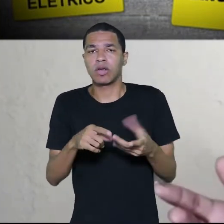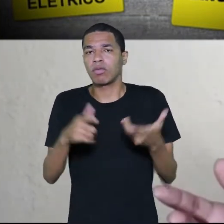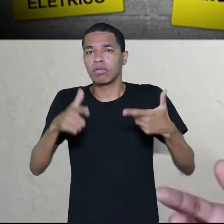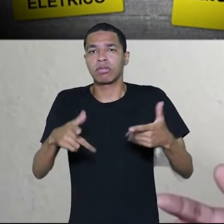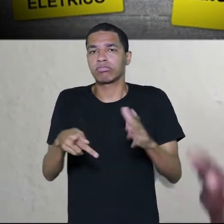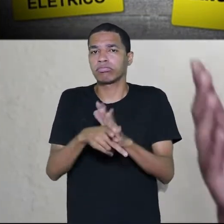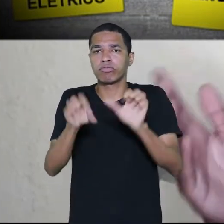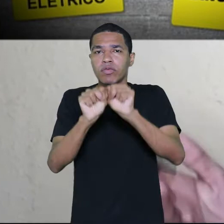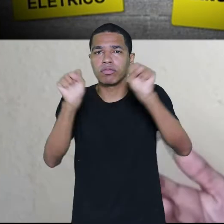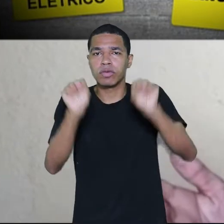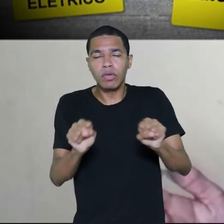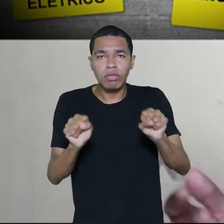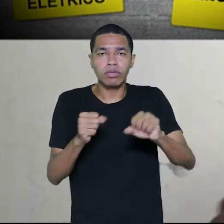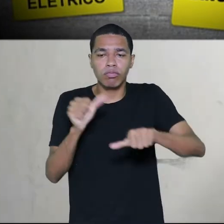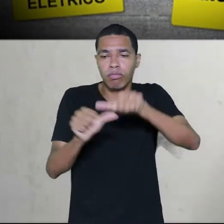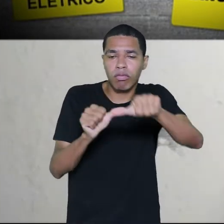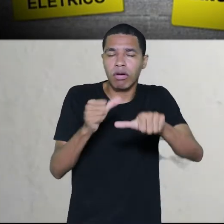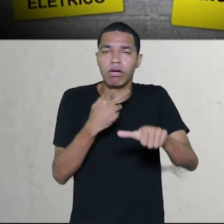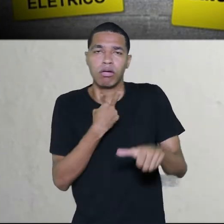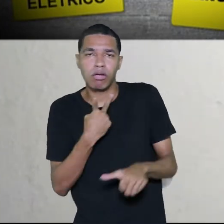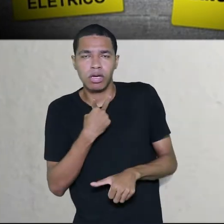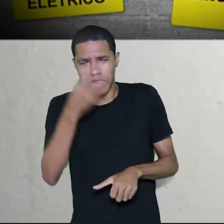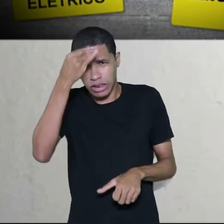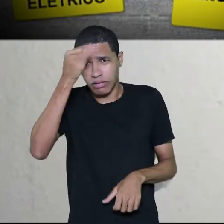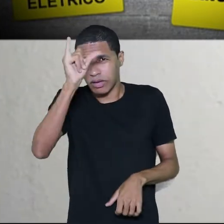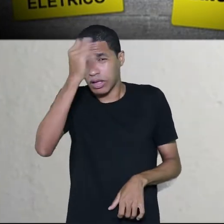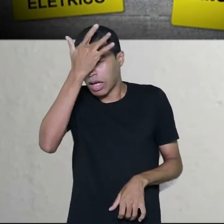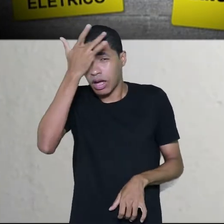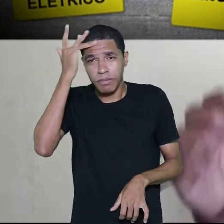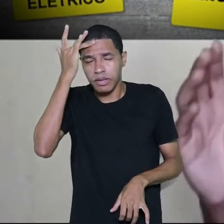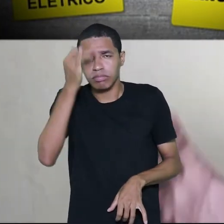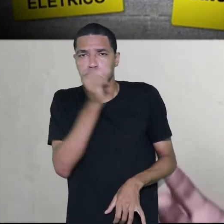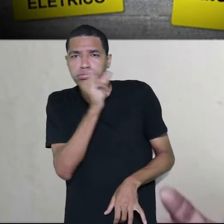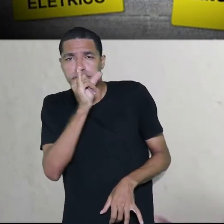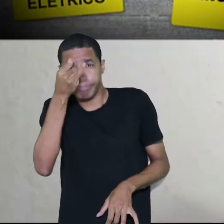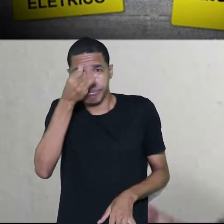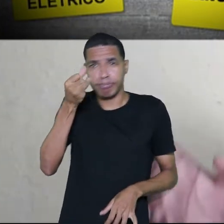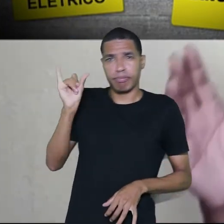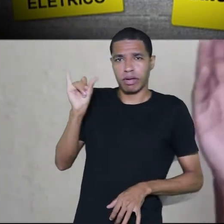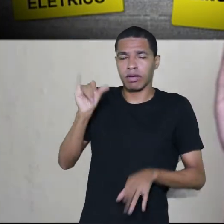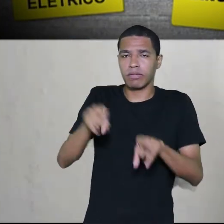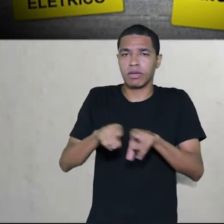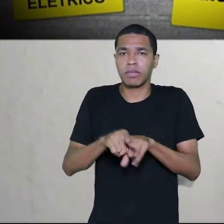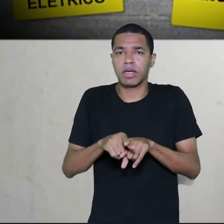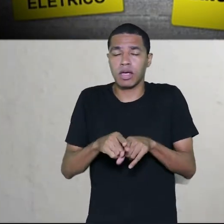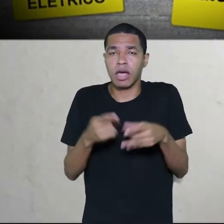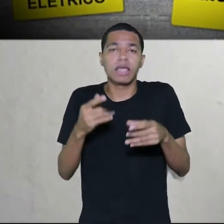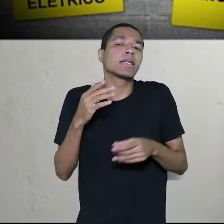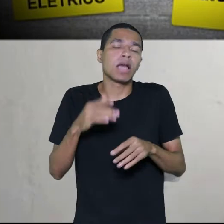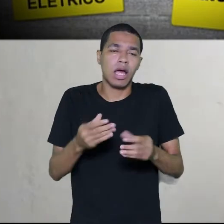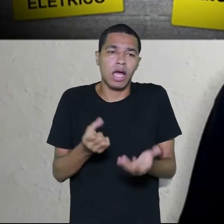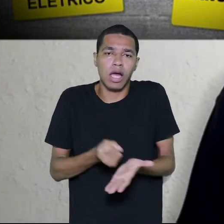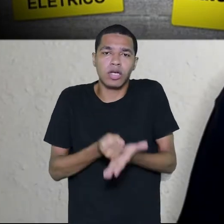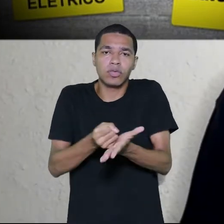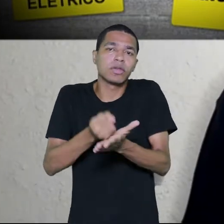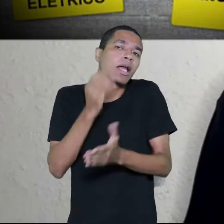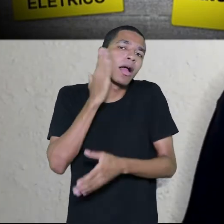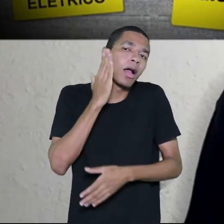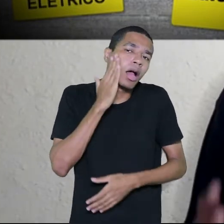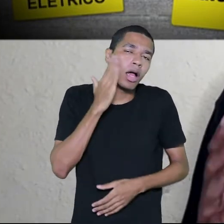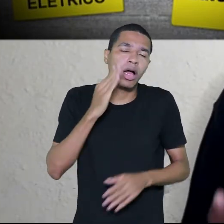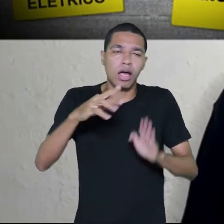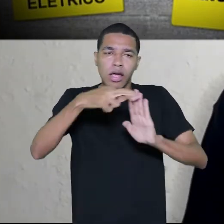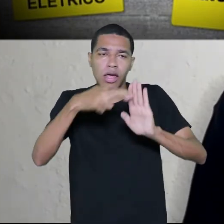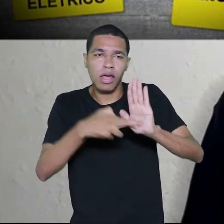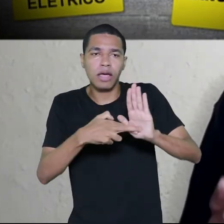sem poder ser alterado, para que evite que alguém tome algum choque elétrico. E também serve para lhe permitir saber a primeira